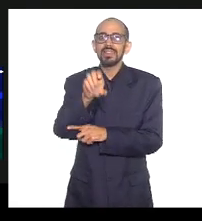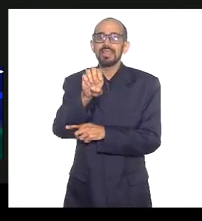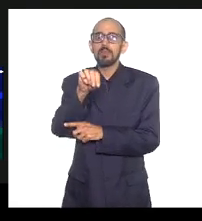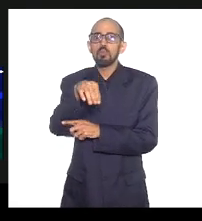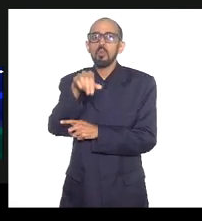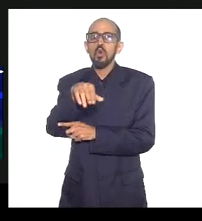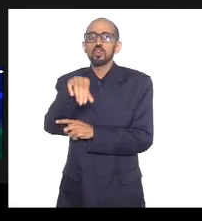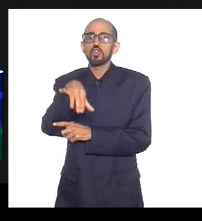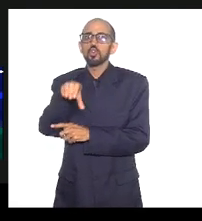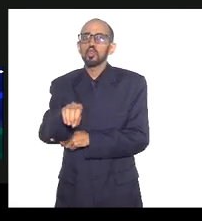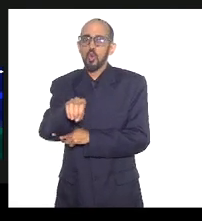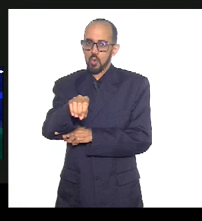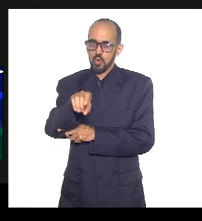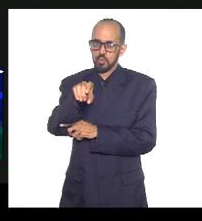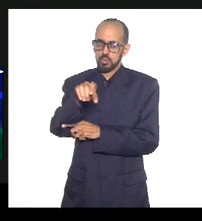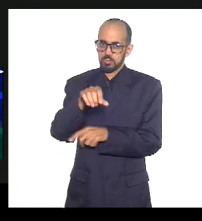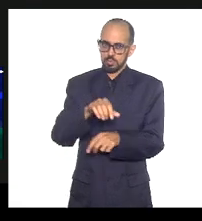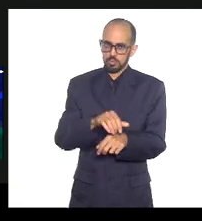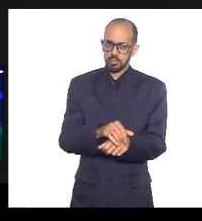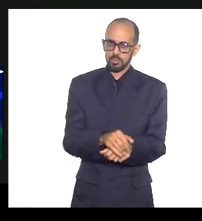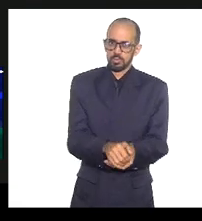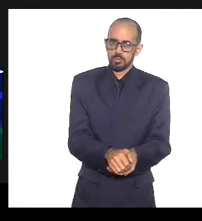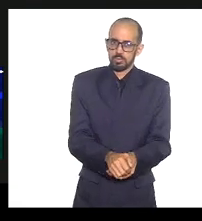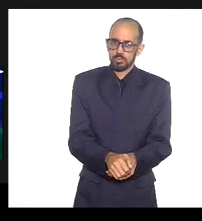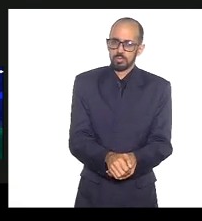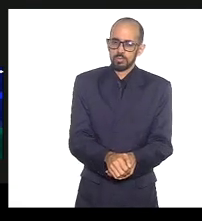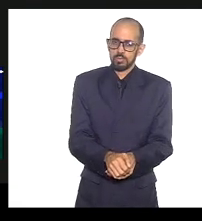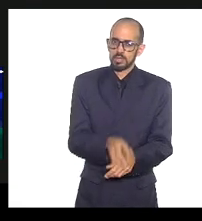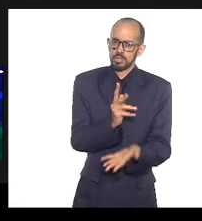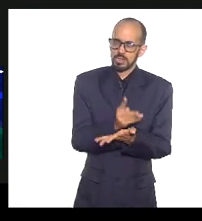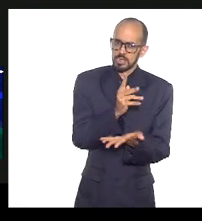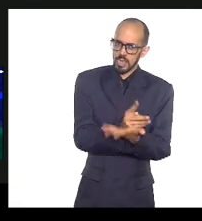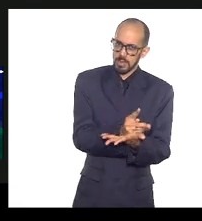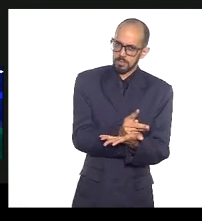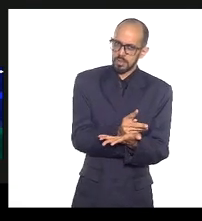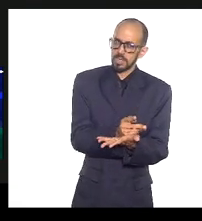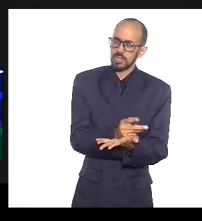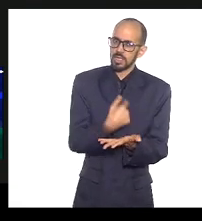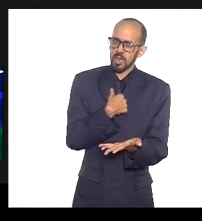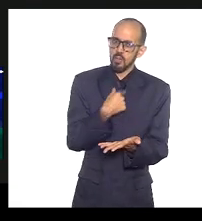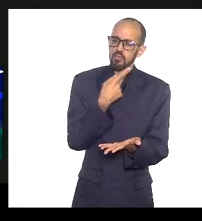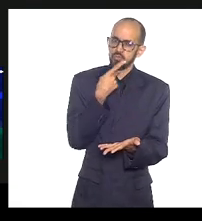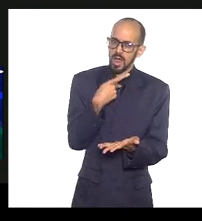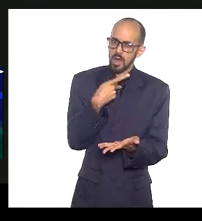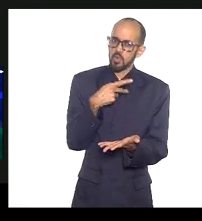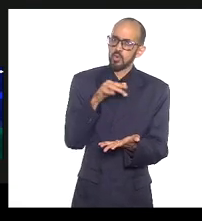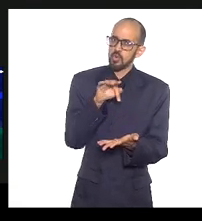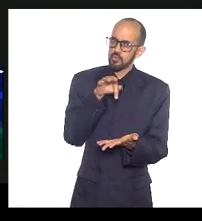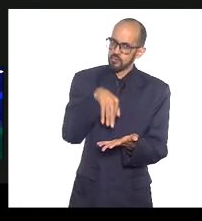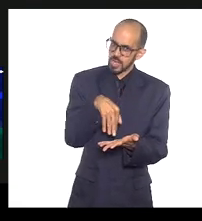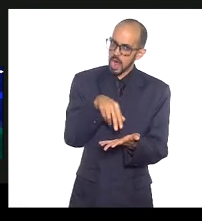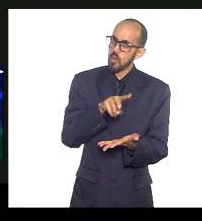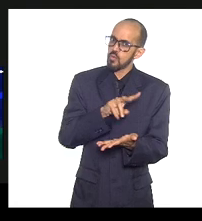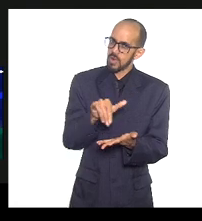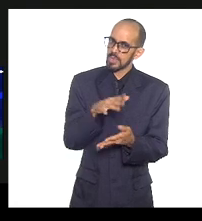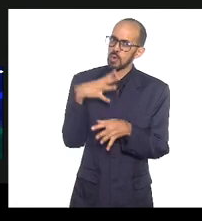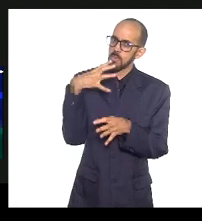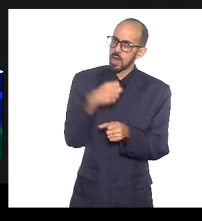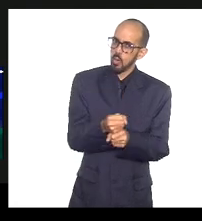disto daí como eu sempre falo sempre no final haverá uma conta